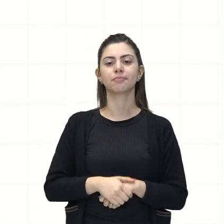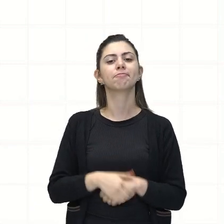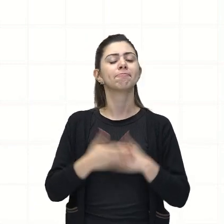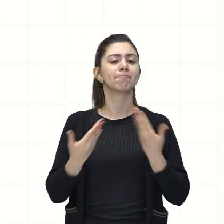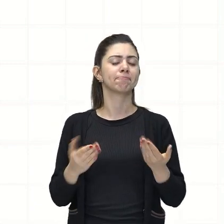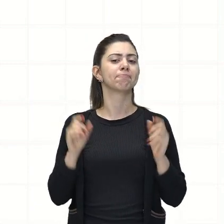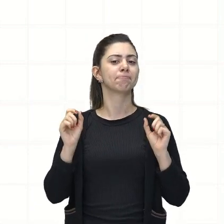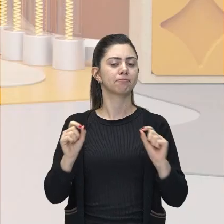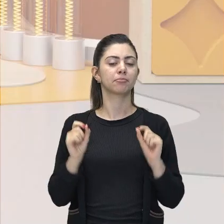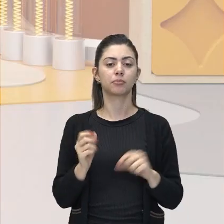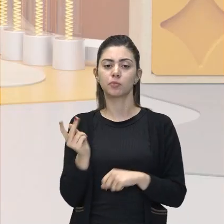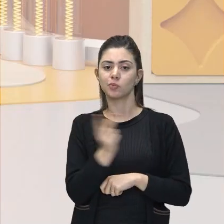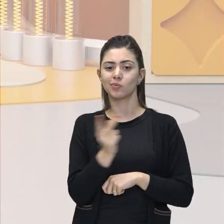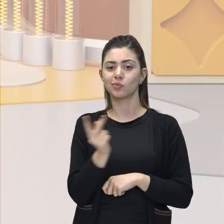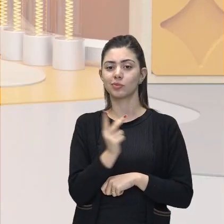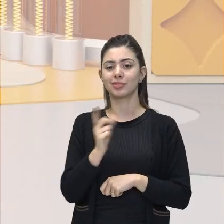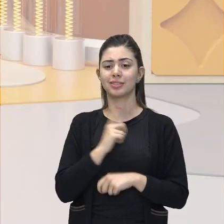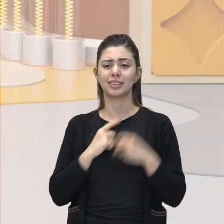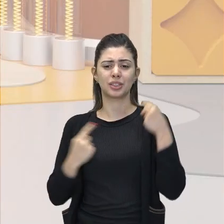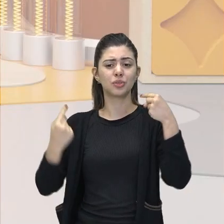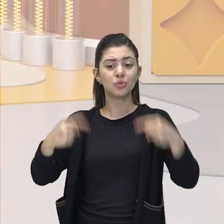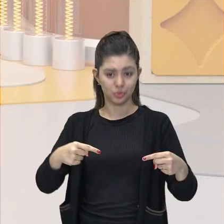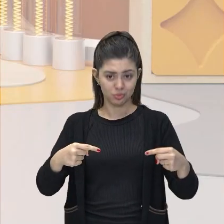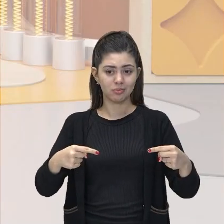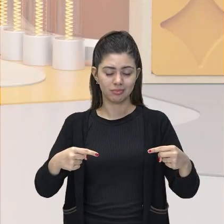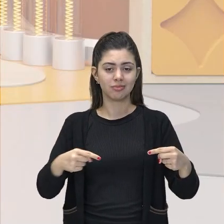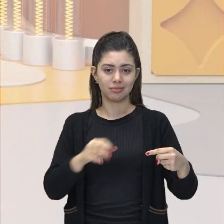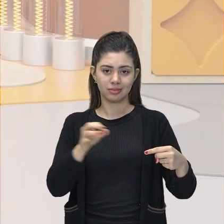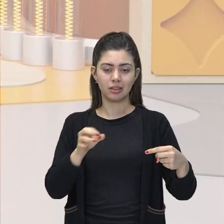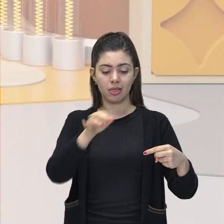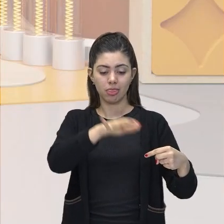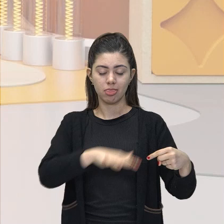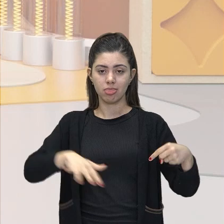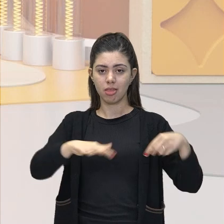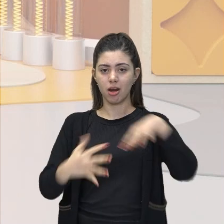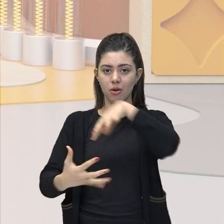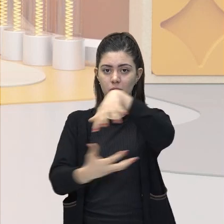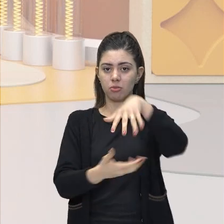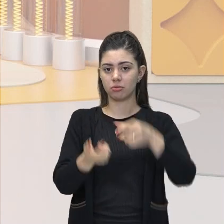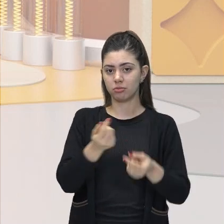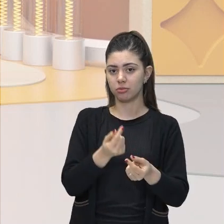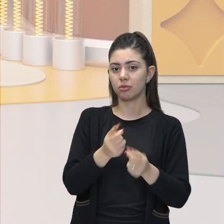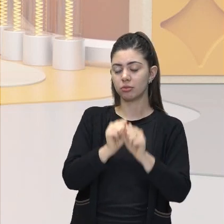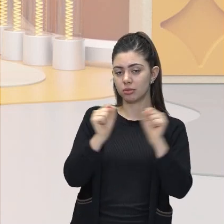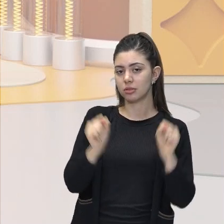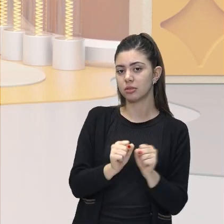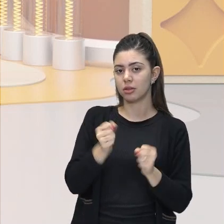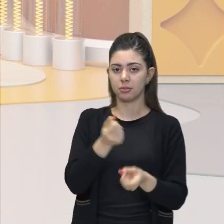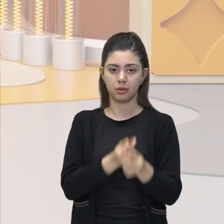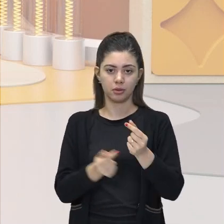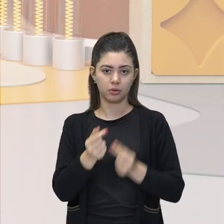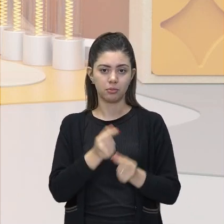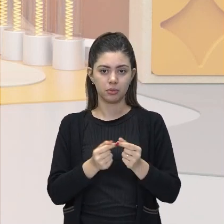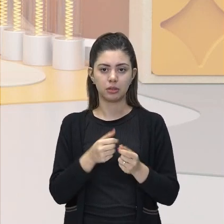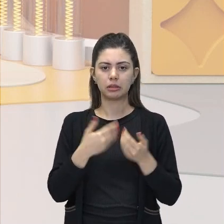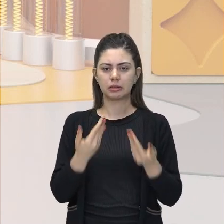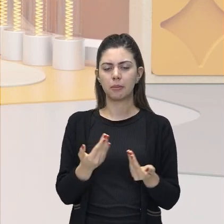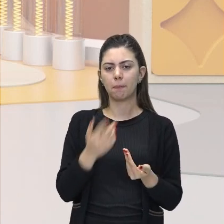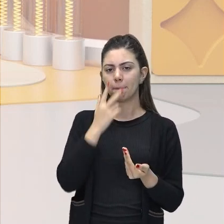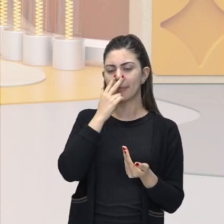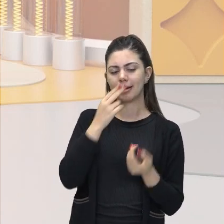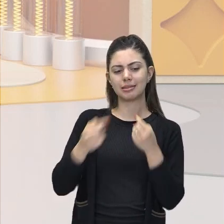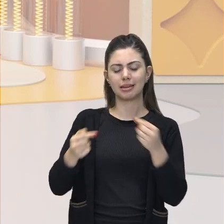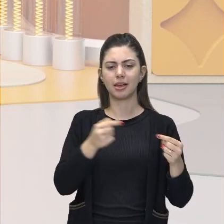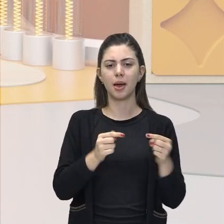acontece? Eles vão disputar o controle do espaço mundial e eles vão ficar numa espécie de guerra, só que